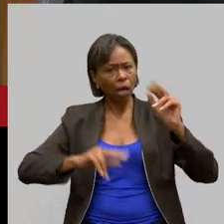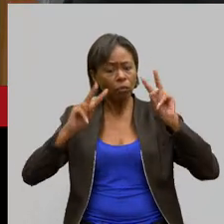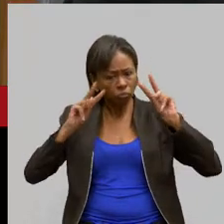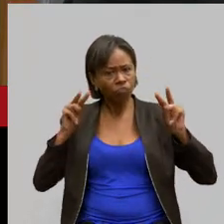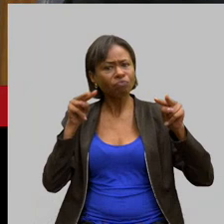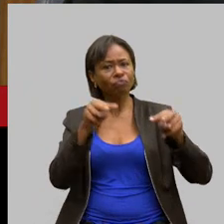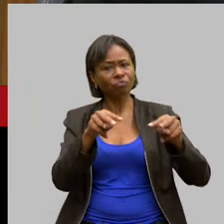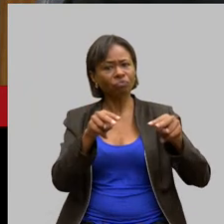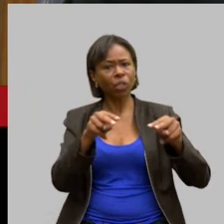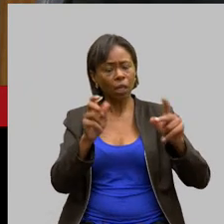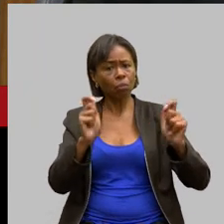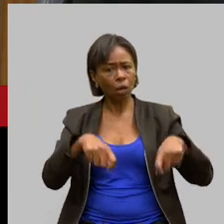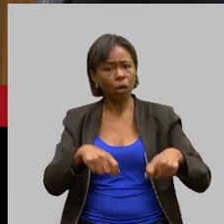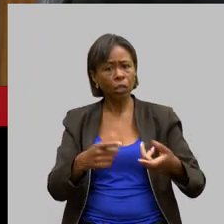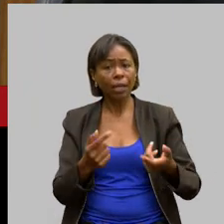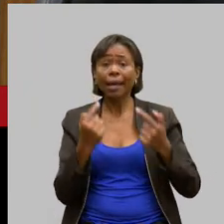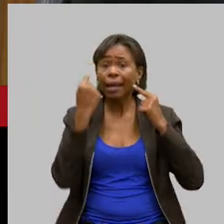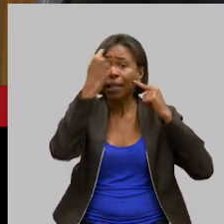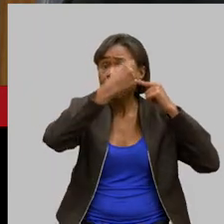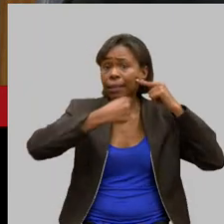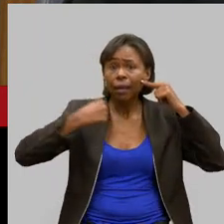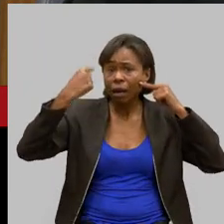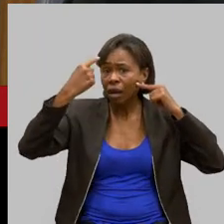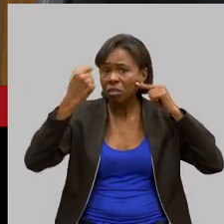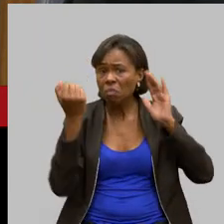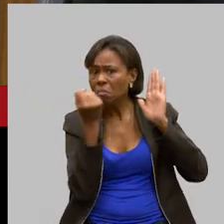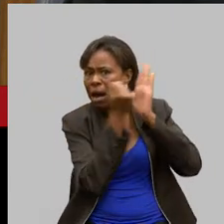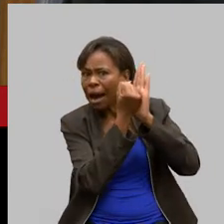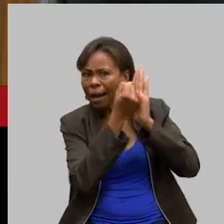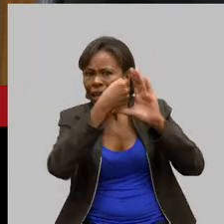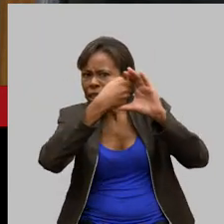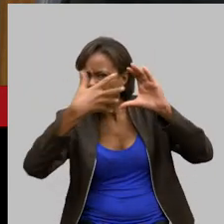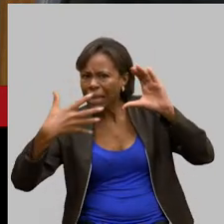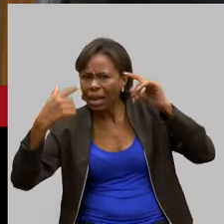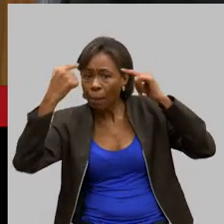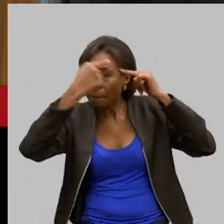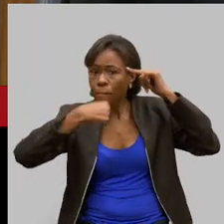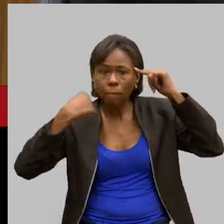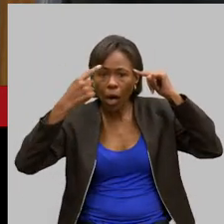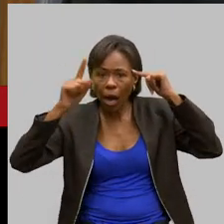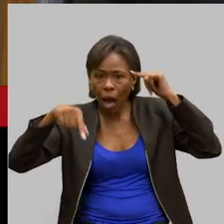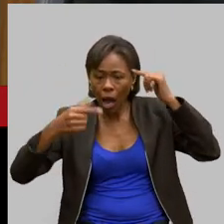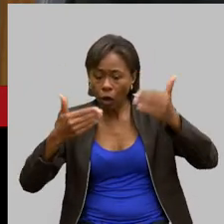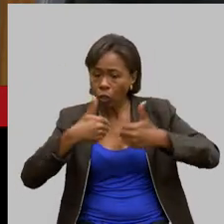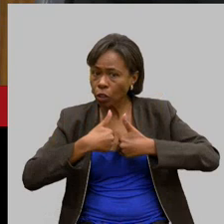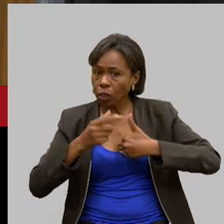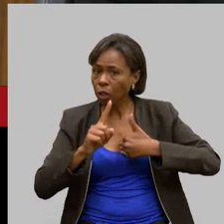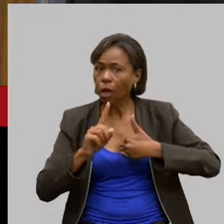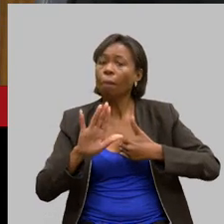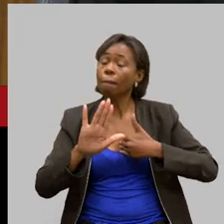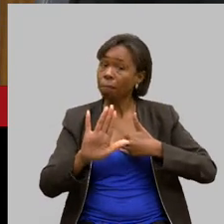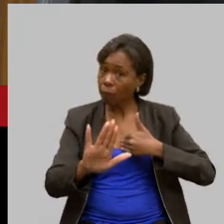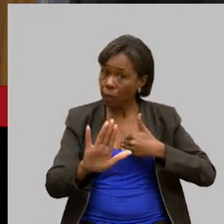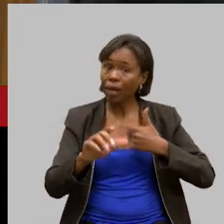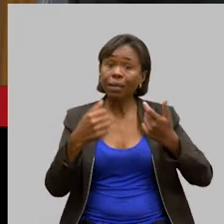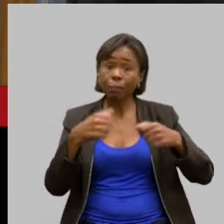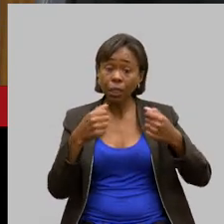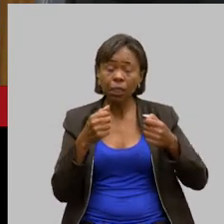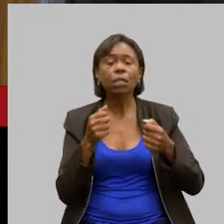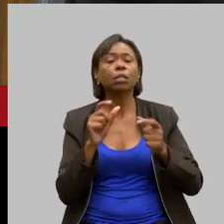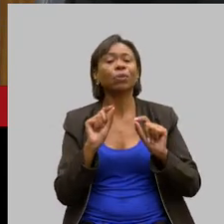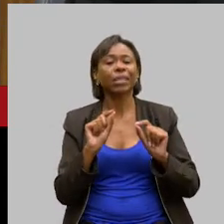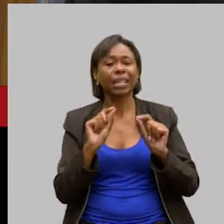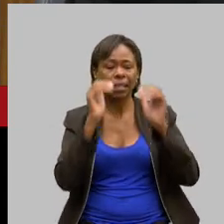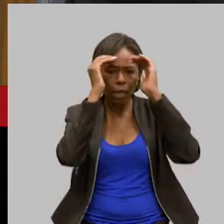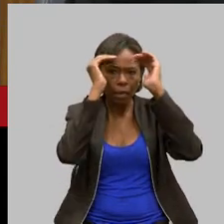não tem rosto não tem identidade mas nem por isso ele precisa eh deixar de ser ouvido muito mais do que ser ouvido